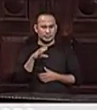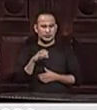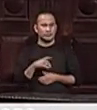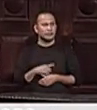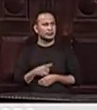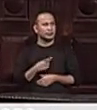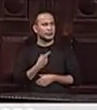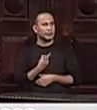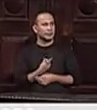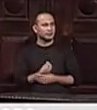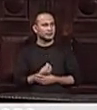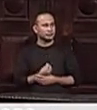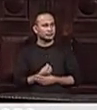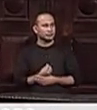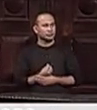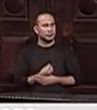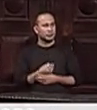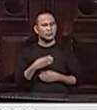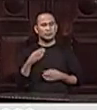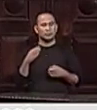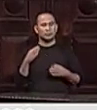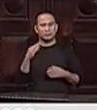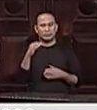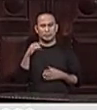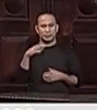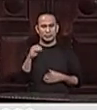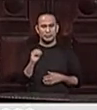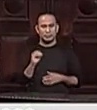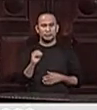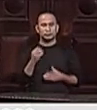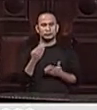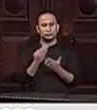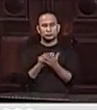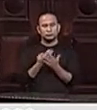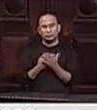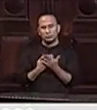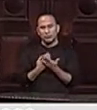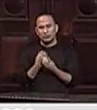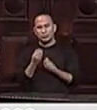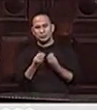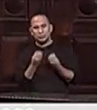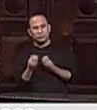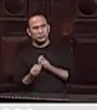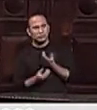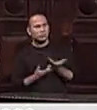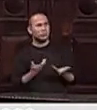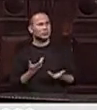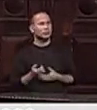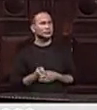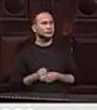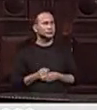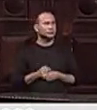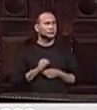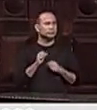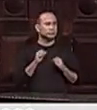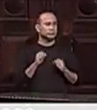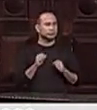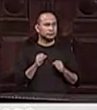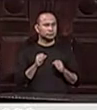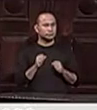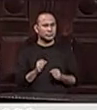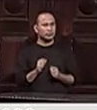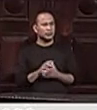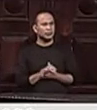uma disposição do DETRO de estudar uma nova metodologia, uma tabela, uma regra GEIPOT, que é uma